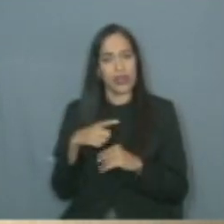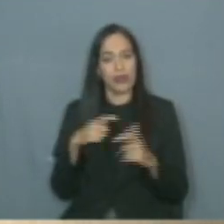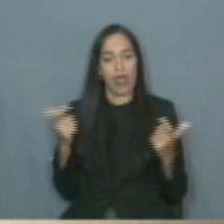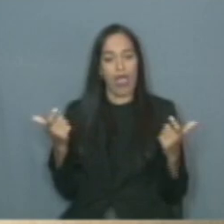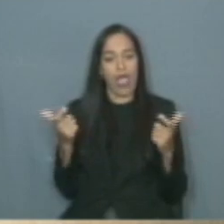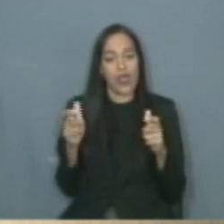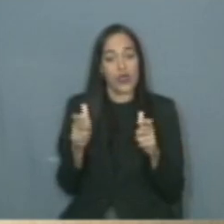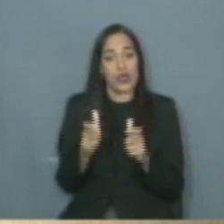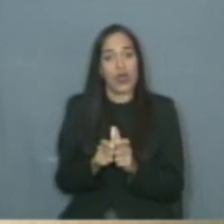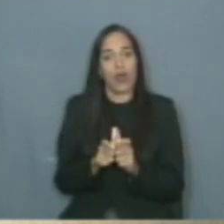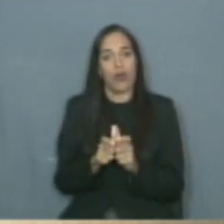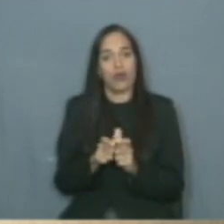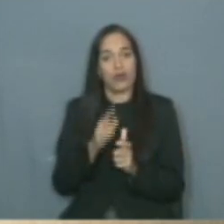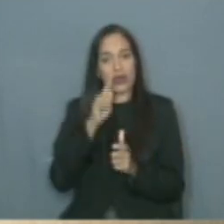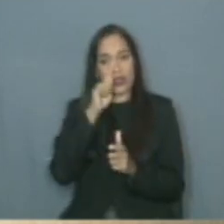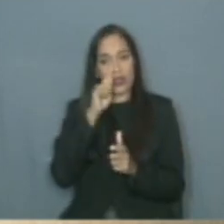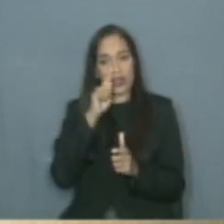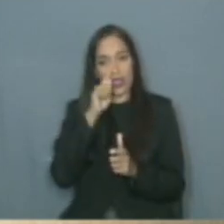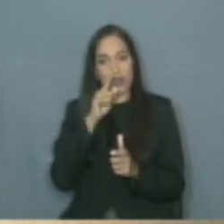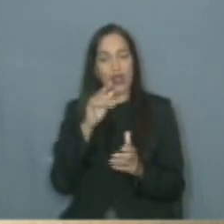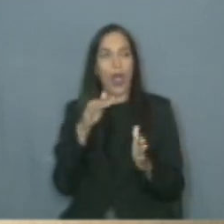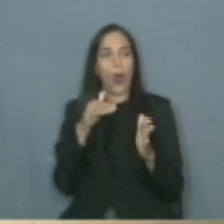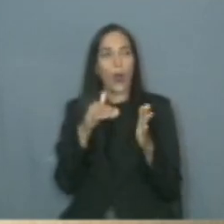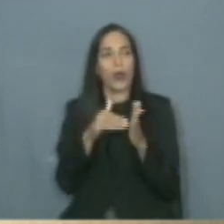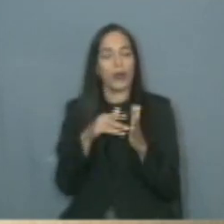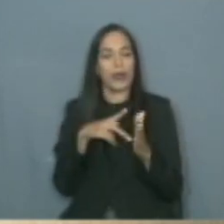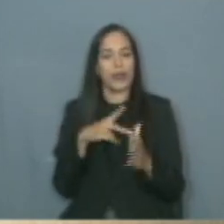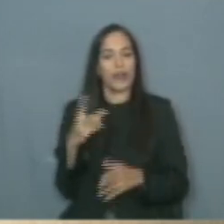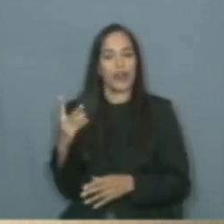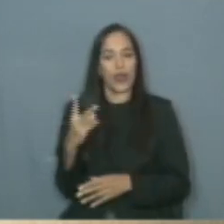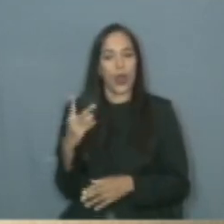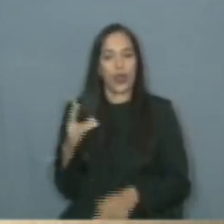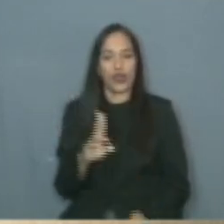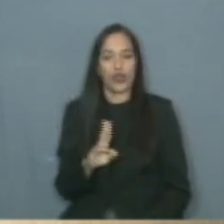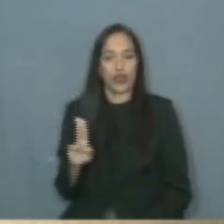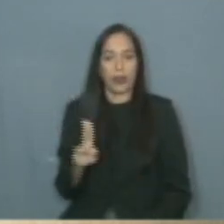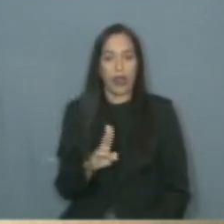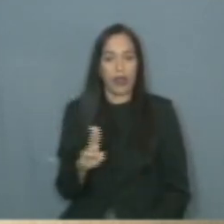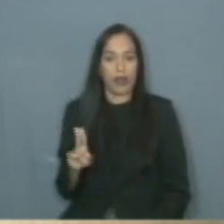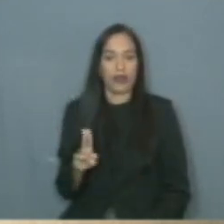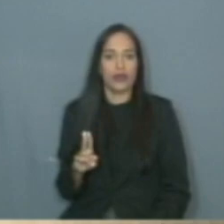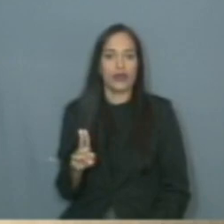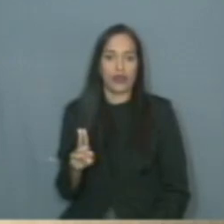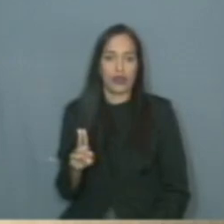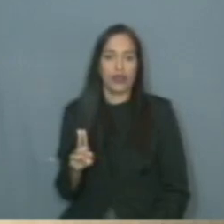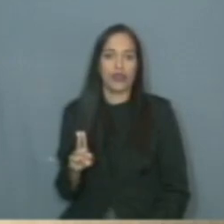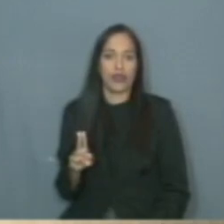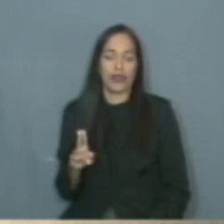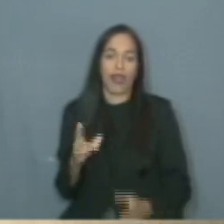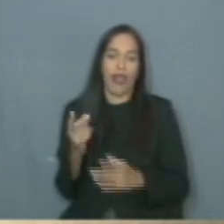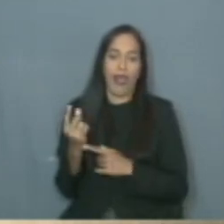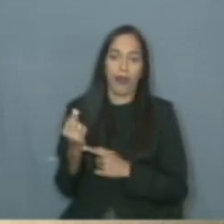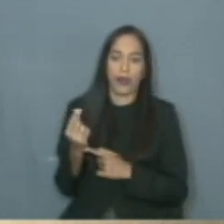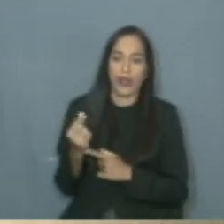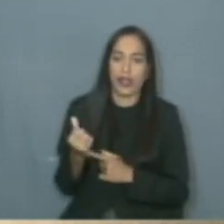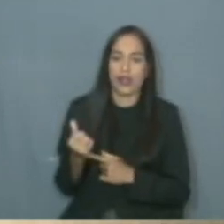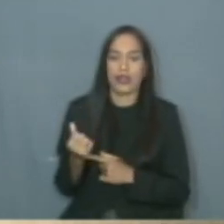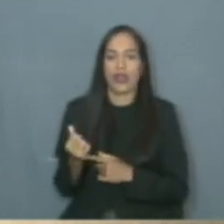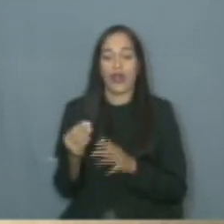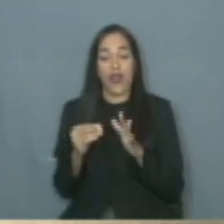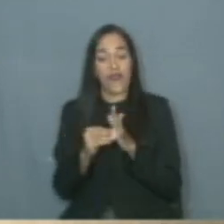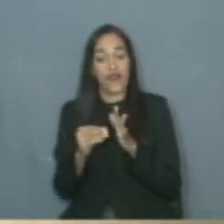a convocação. Na última convocação houveram 2 nomeados, né? E quanto ao tocante da remuneração, da